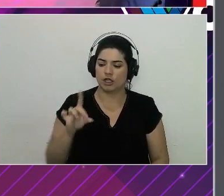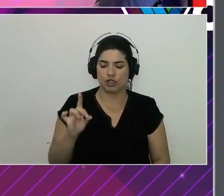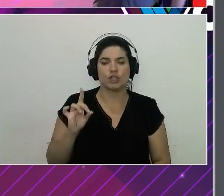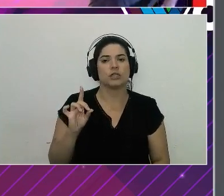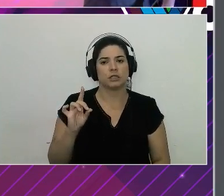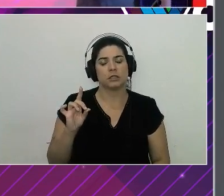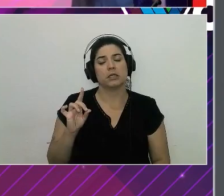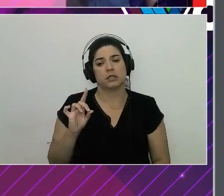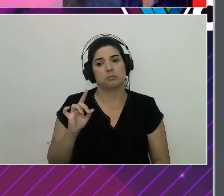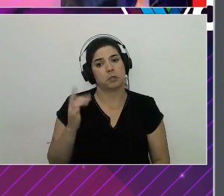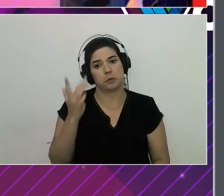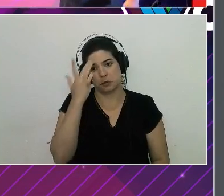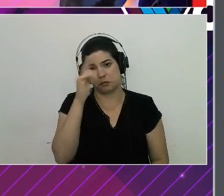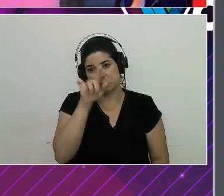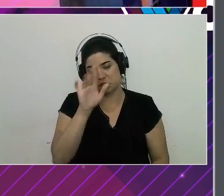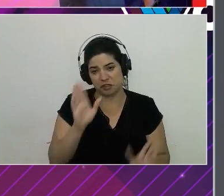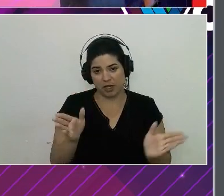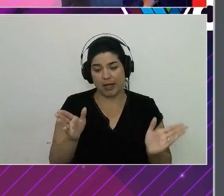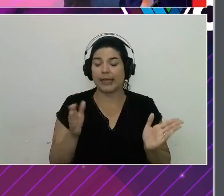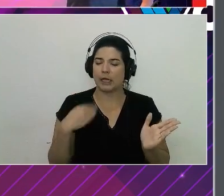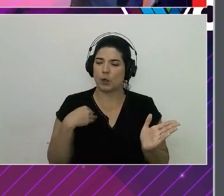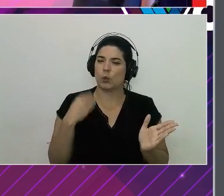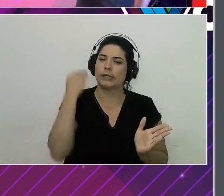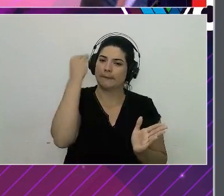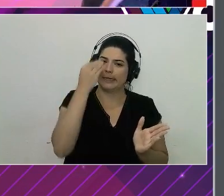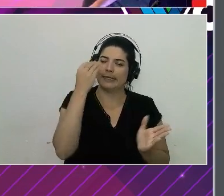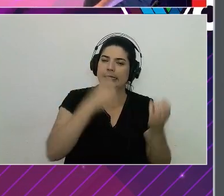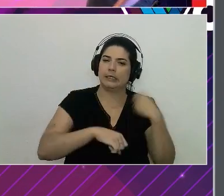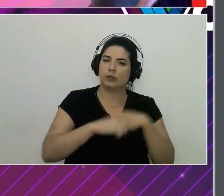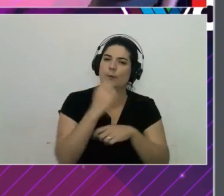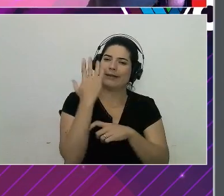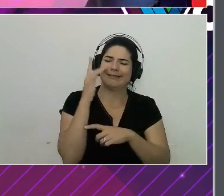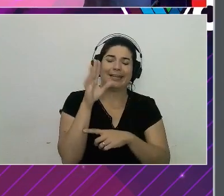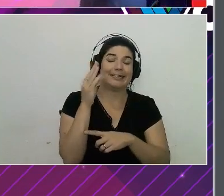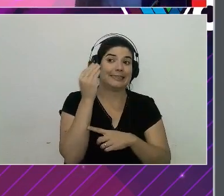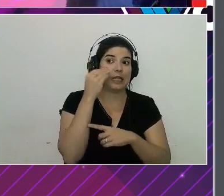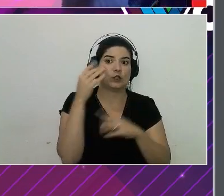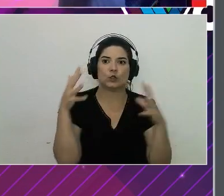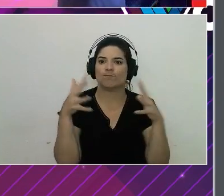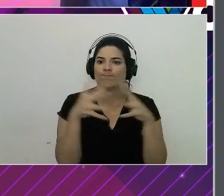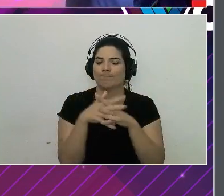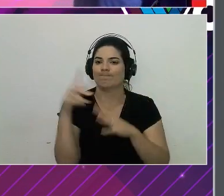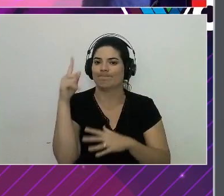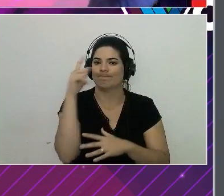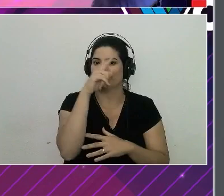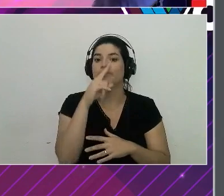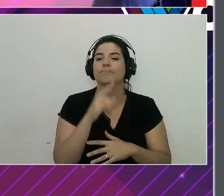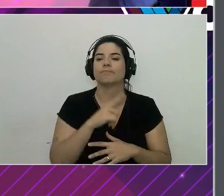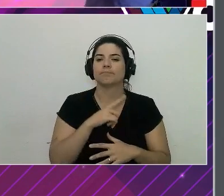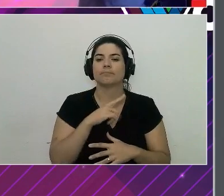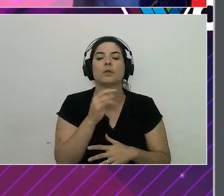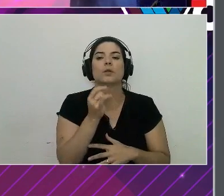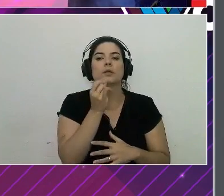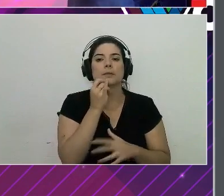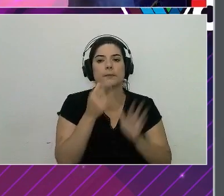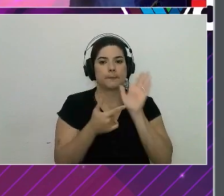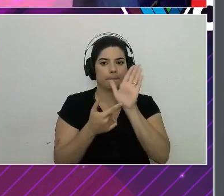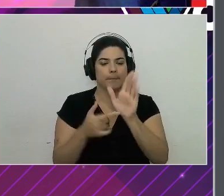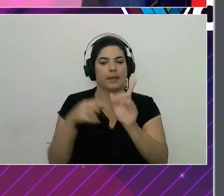experiências no passado e esse tipo de teste é muito complexo. Então, por exemplo, aqui tem um caso específico de uma API aqui que eu